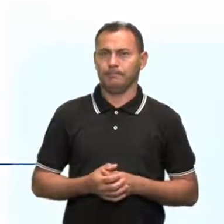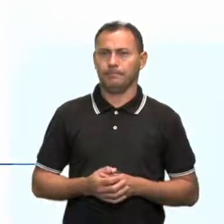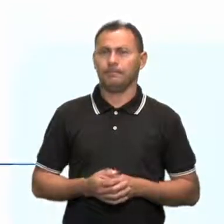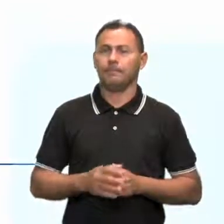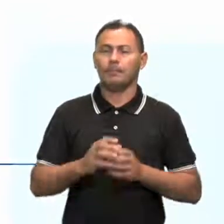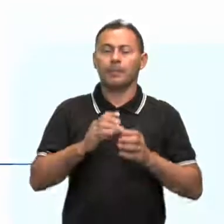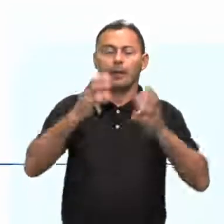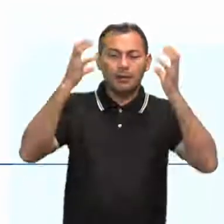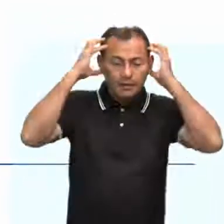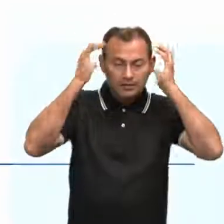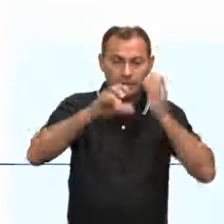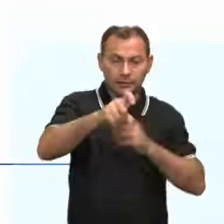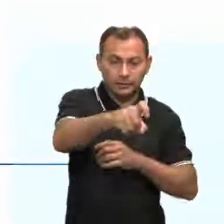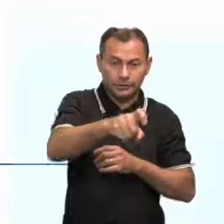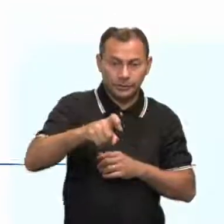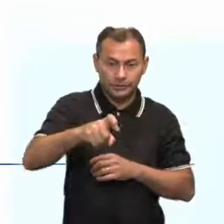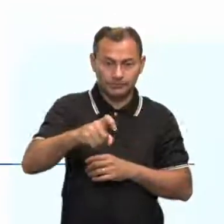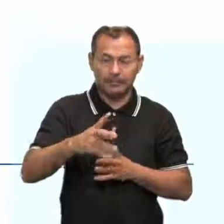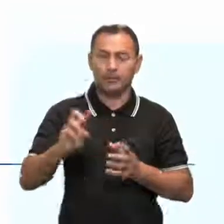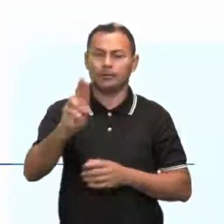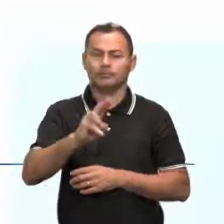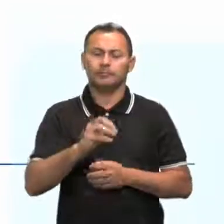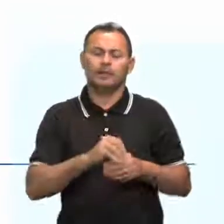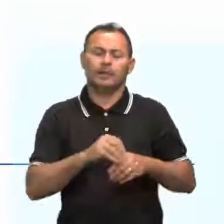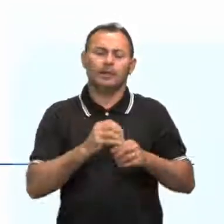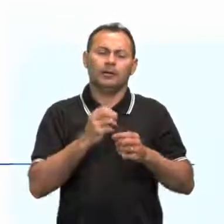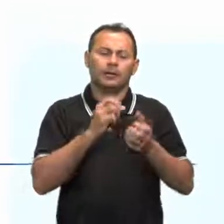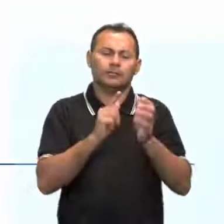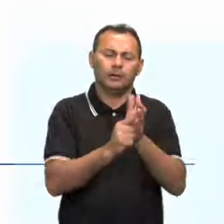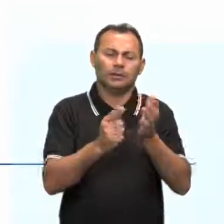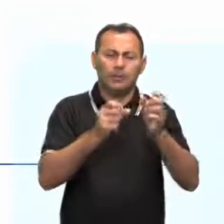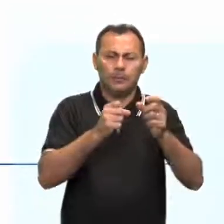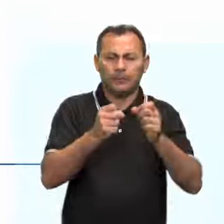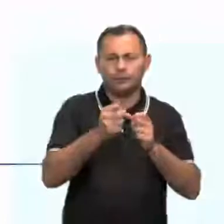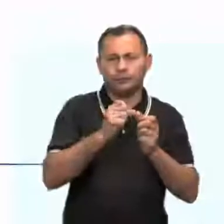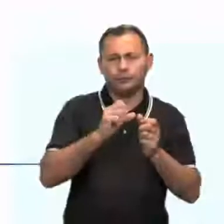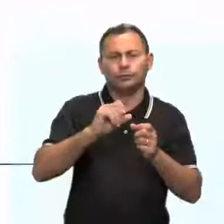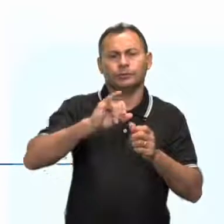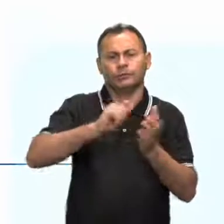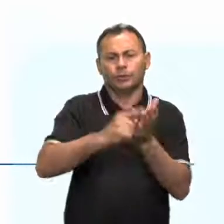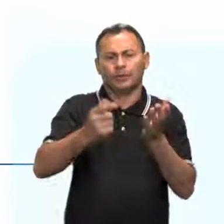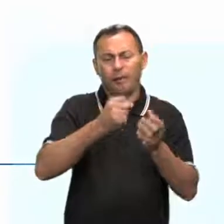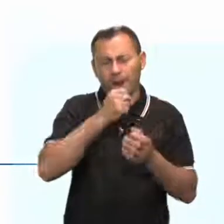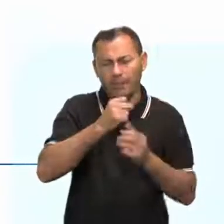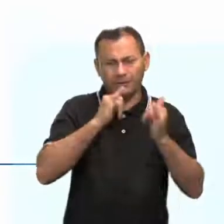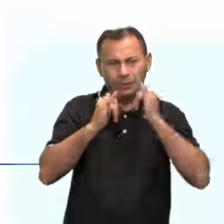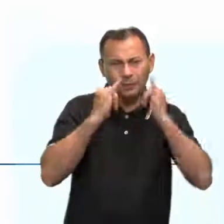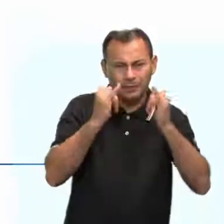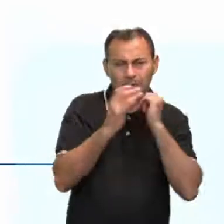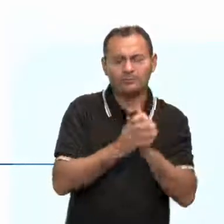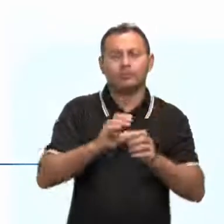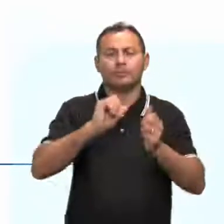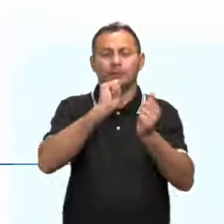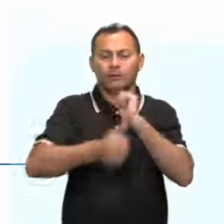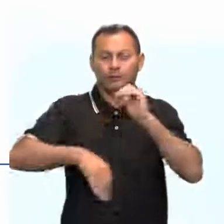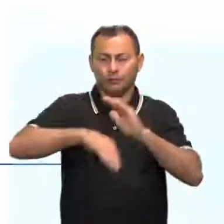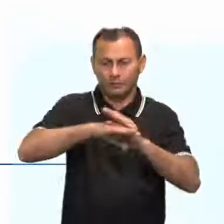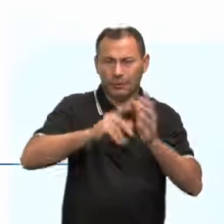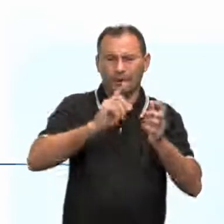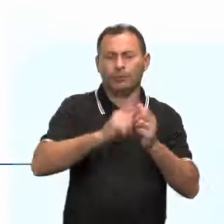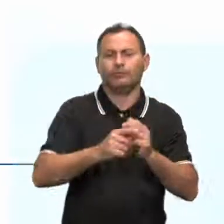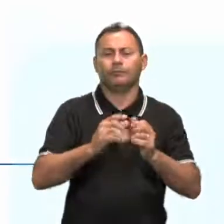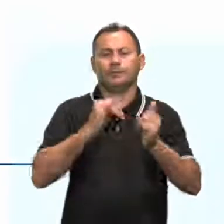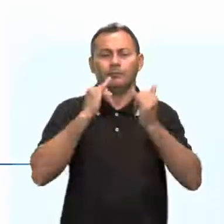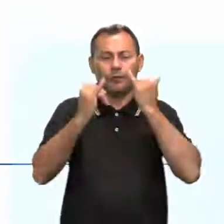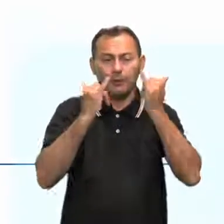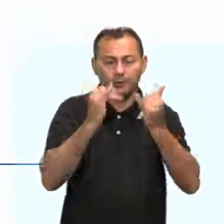A rádio X ele utiliza para passar jornal, para passar jogo de futebol, para transmitir informação,